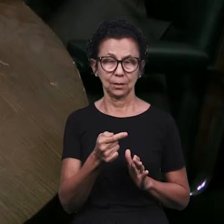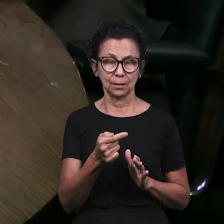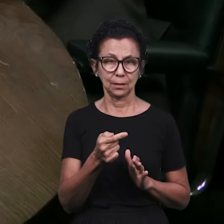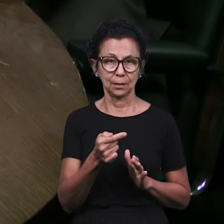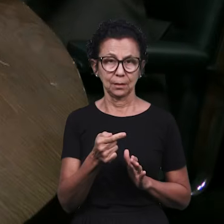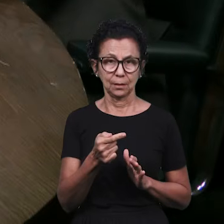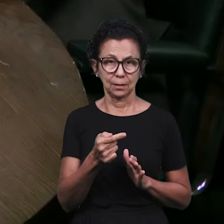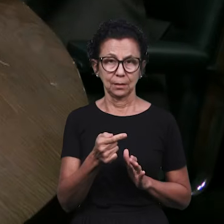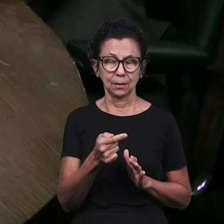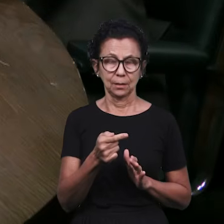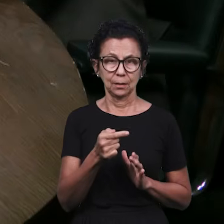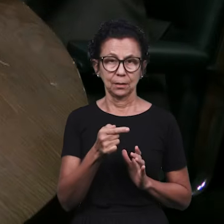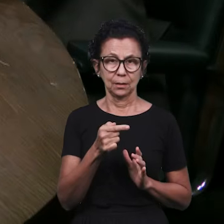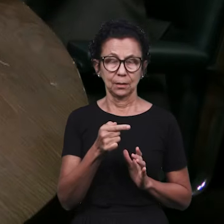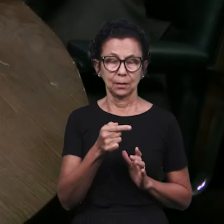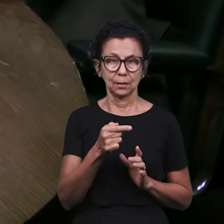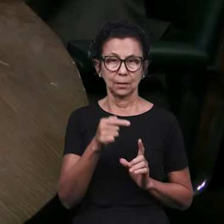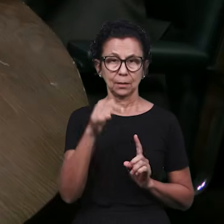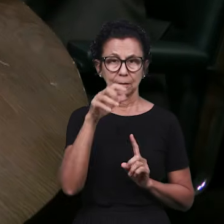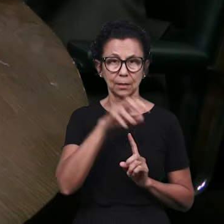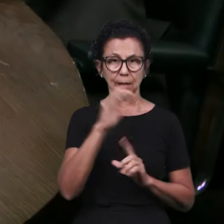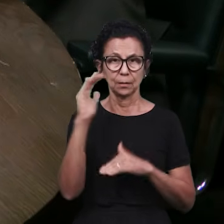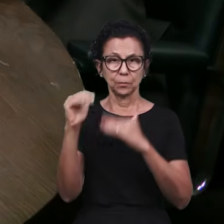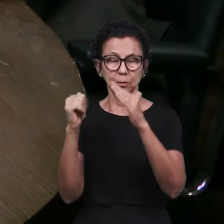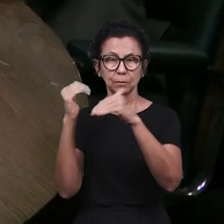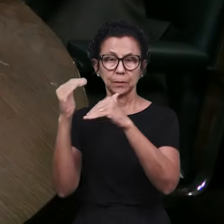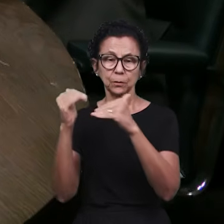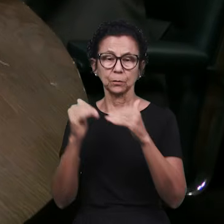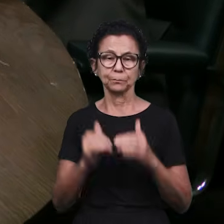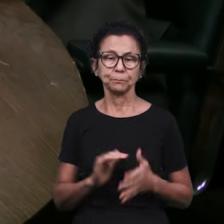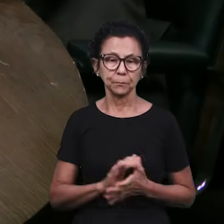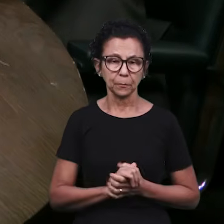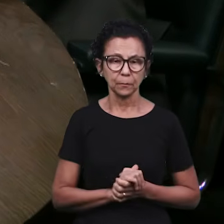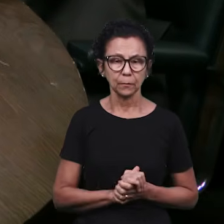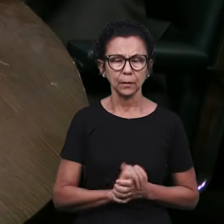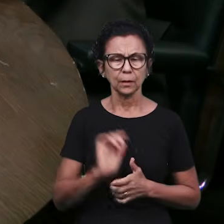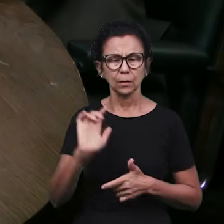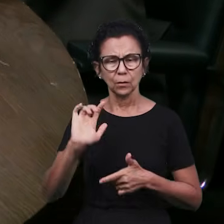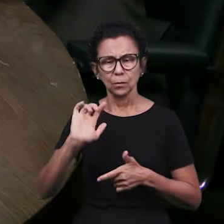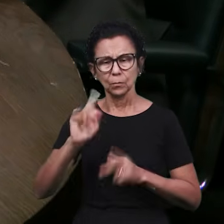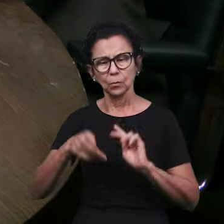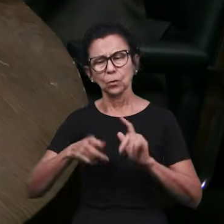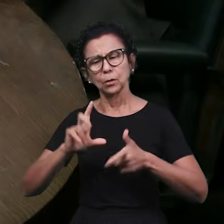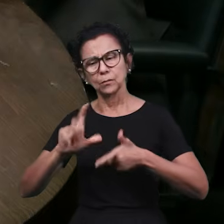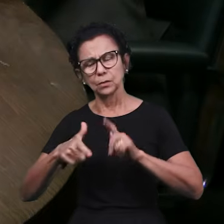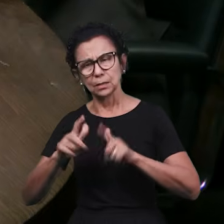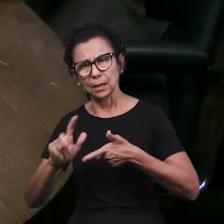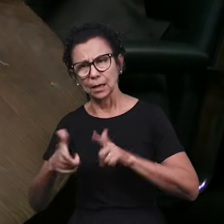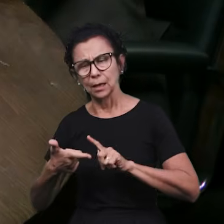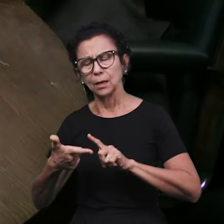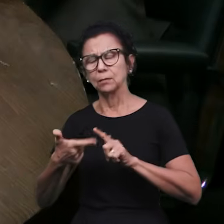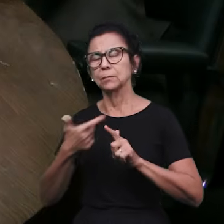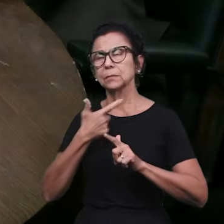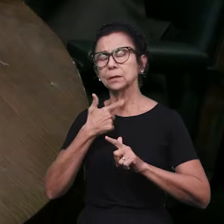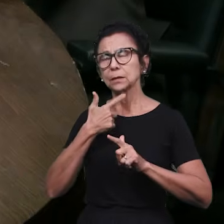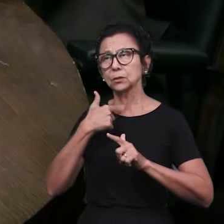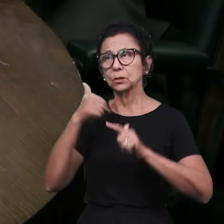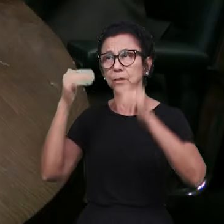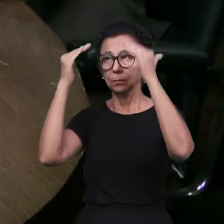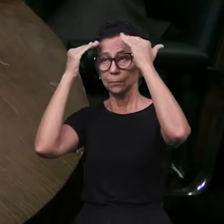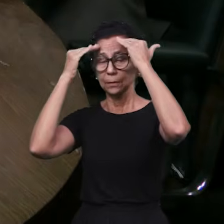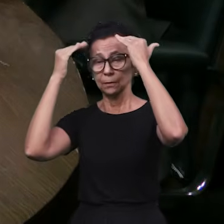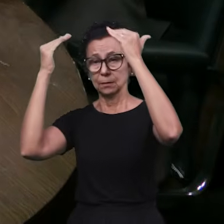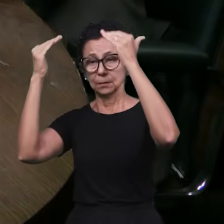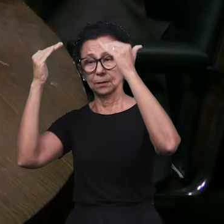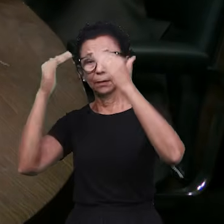bem, sempre que Israel procurava buscar ao Senhor, atender à vontade do Senhor,